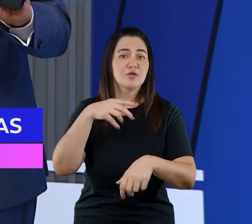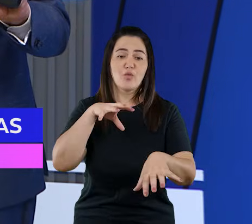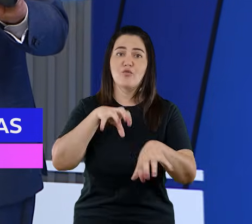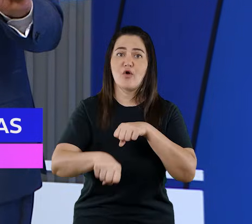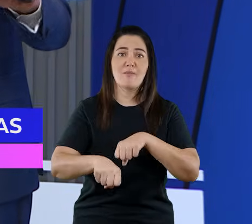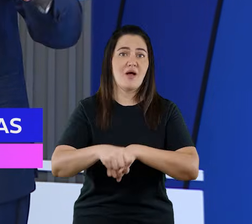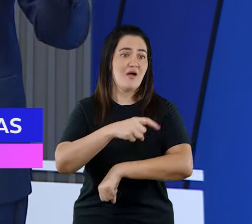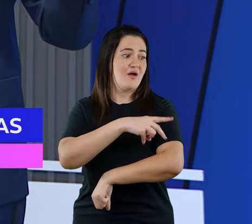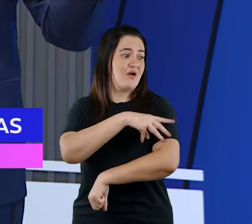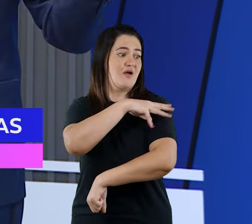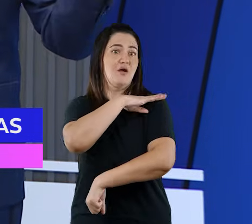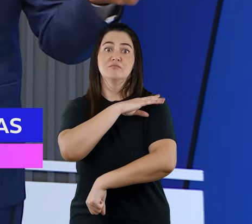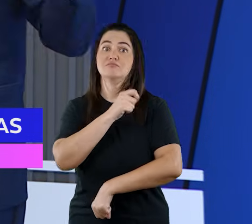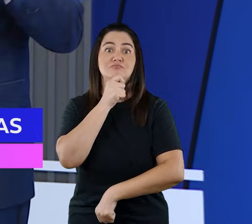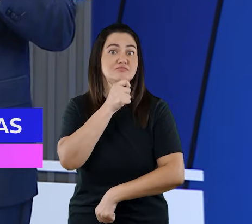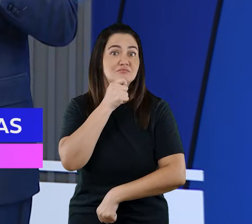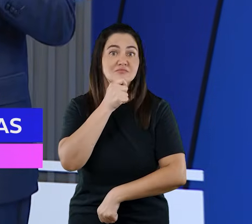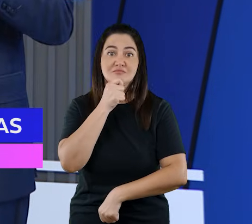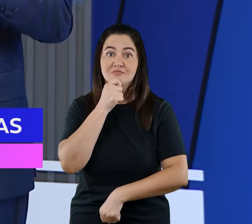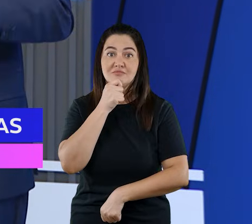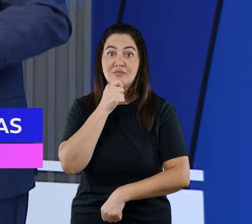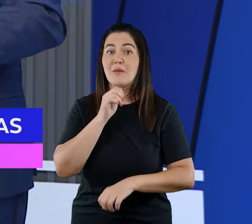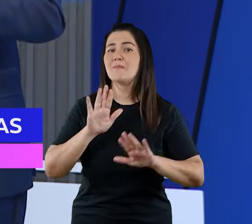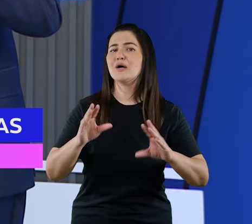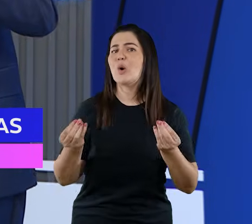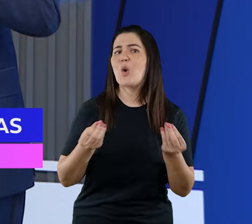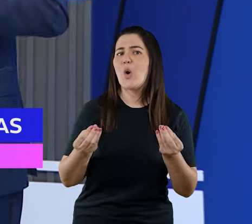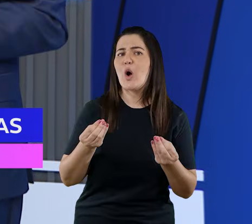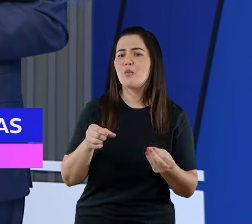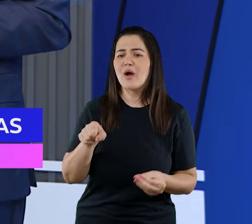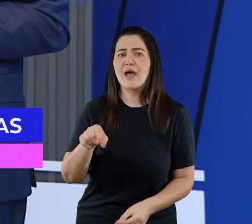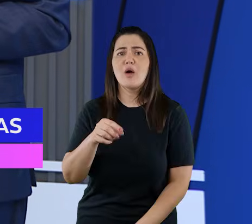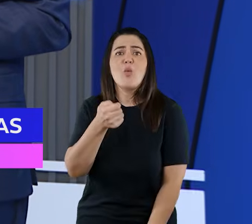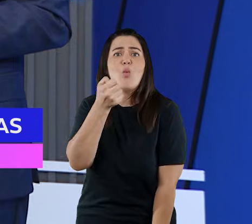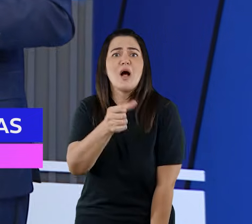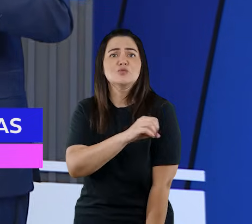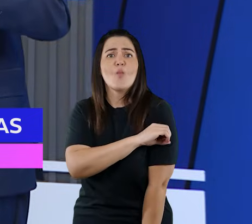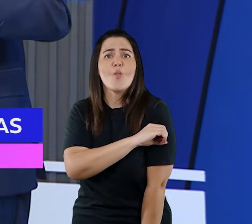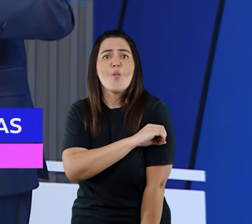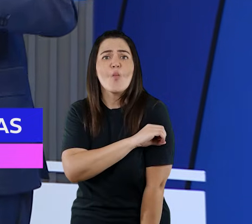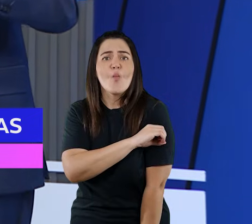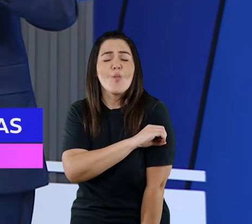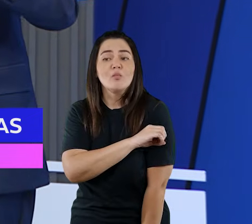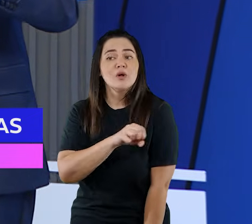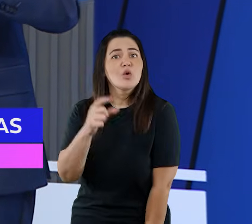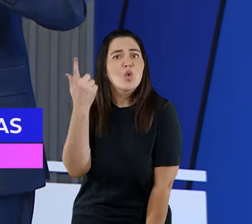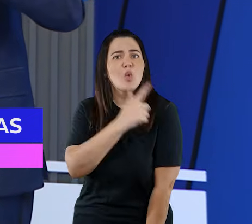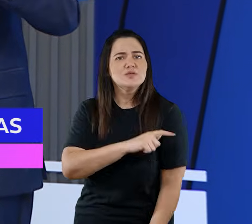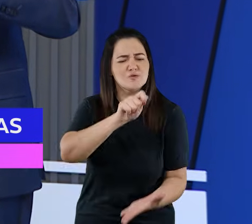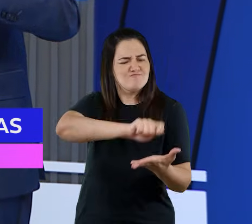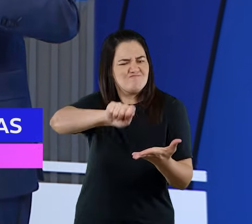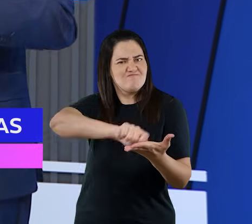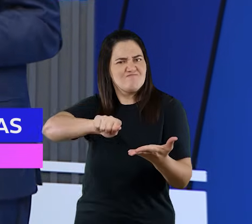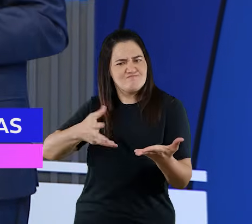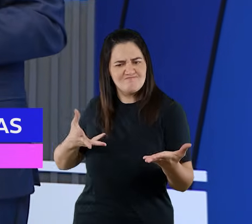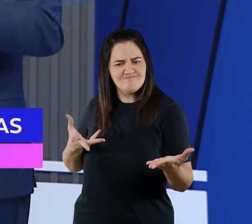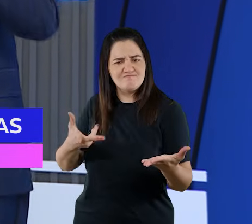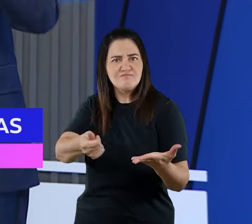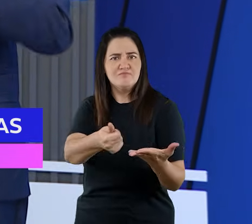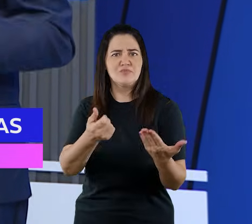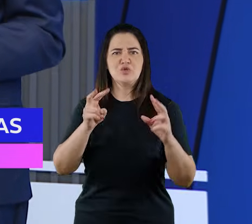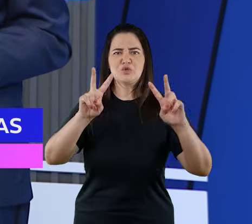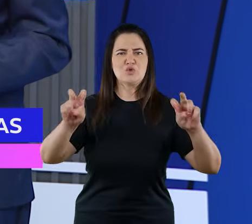básicos quando pensamos no acadêmico, mas usada por Deus, ela conseguiu produzir algo